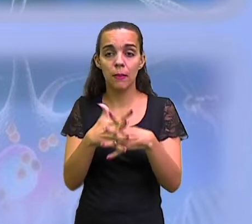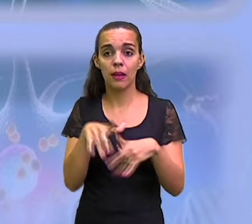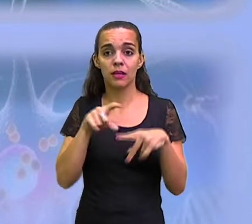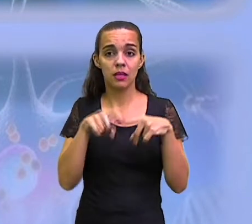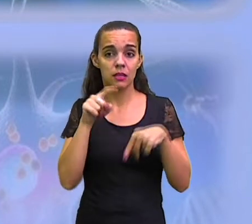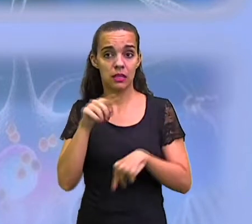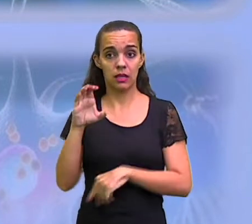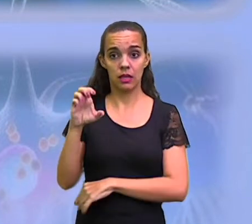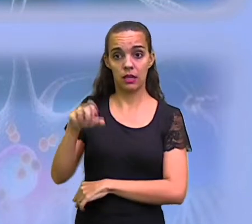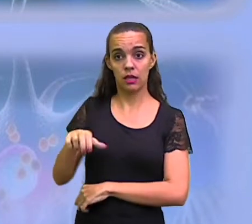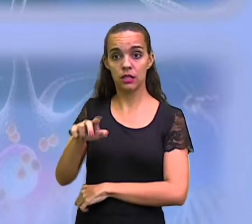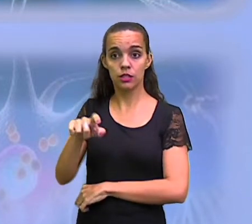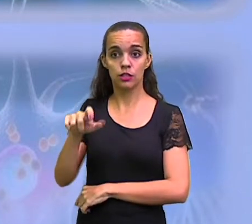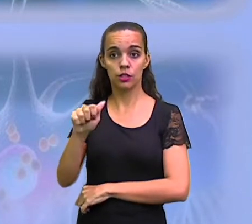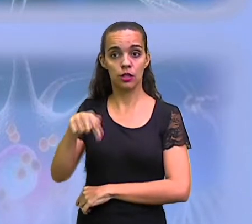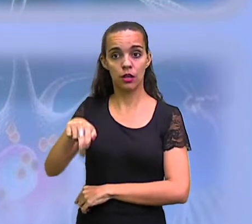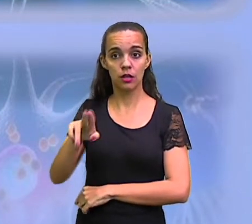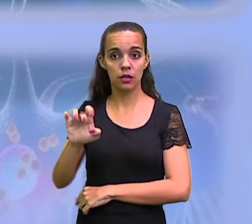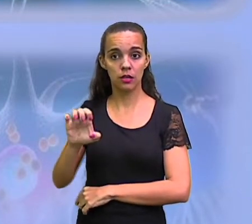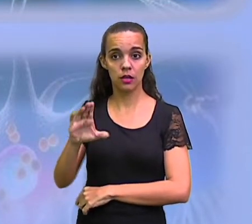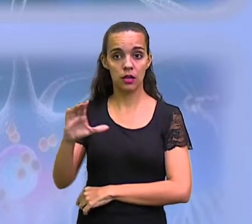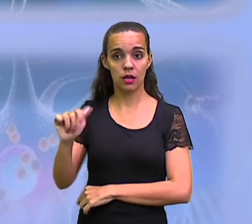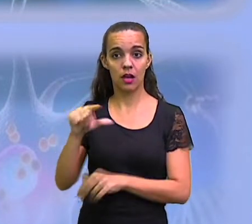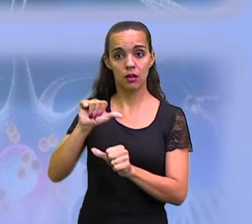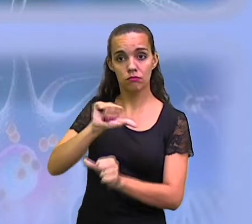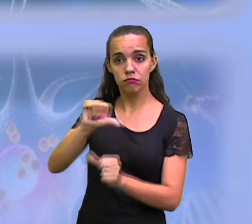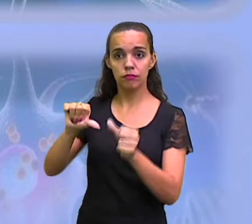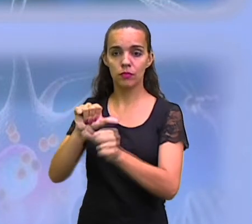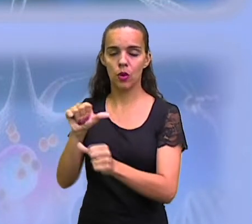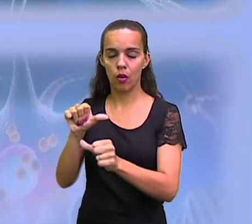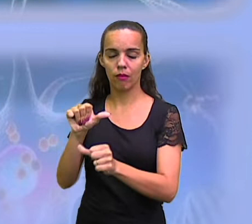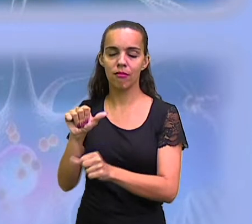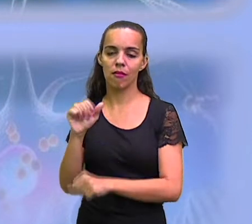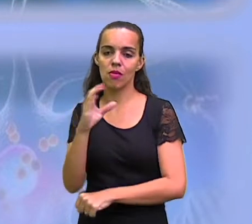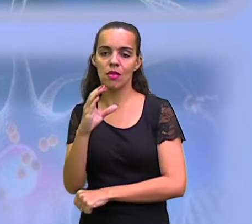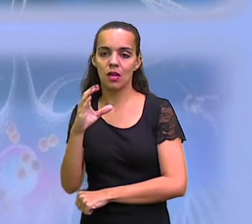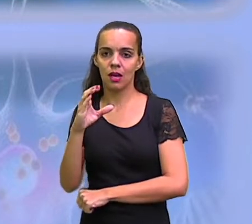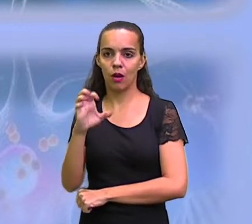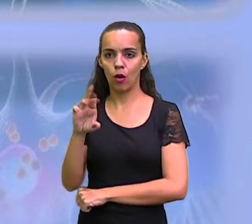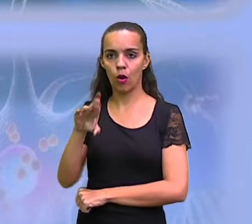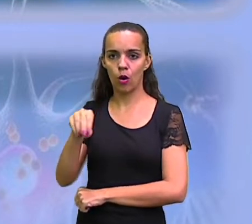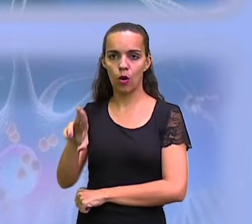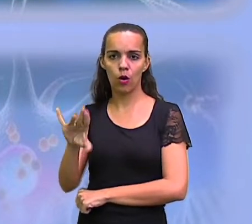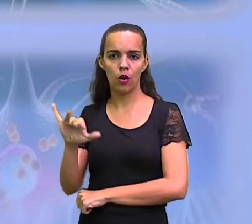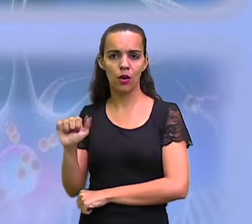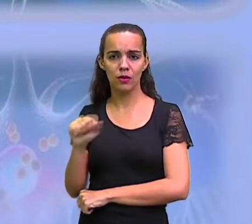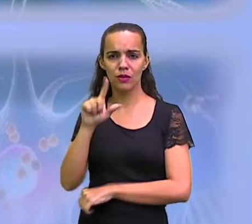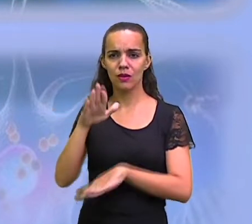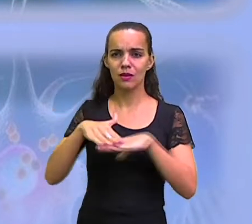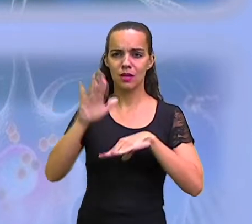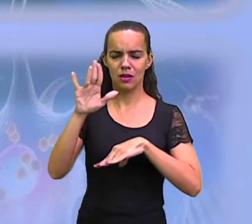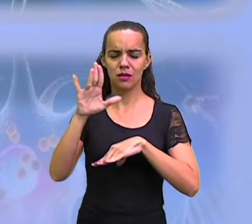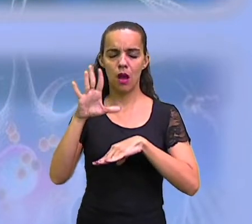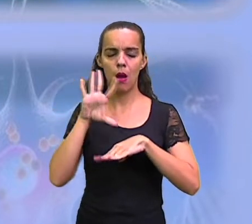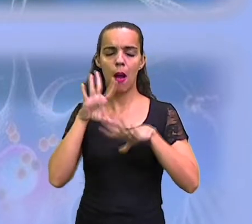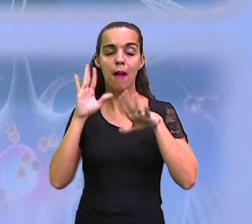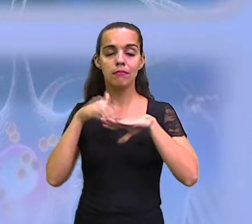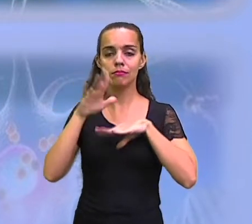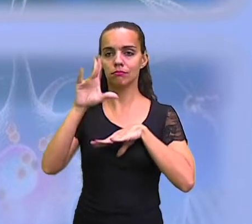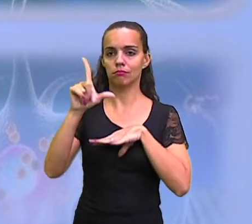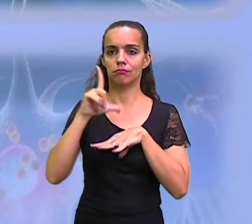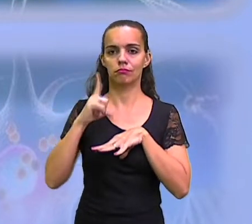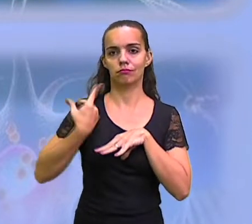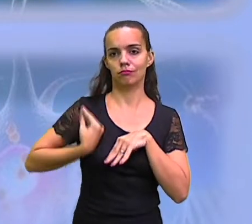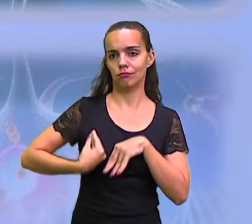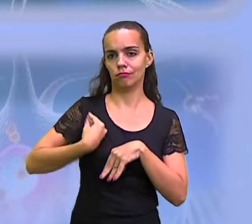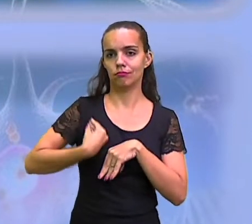enxaqueca transformada em cefaleia tensional crônica são as mais predominantes na